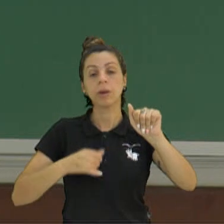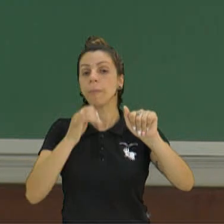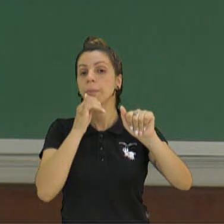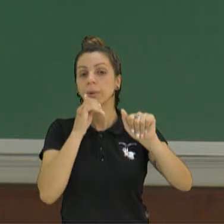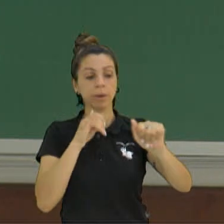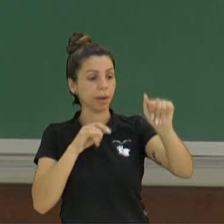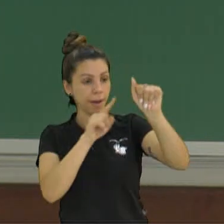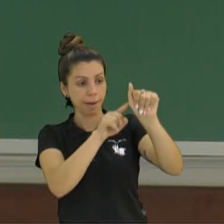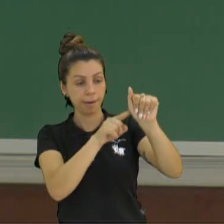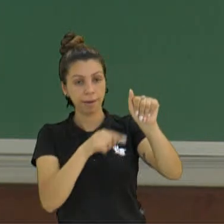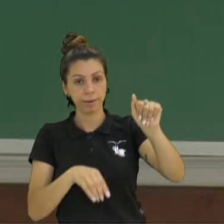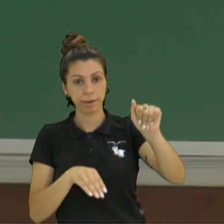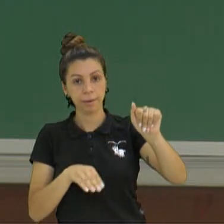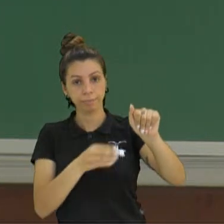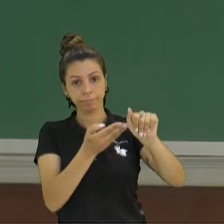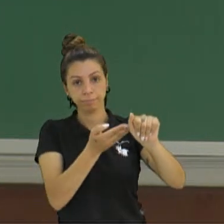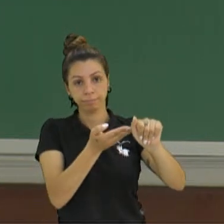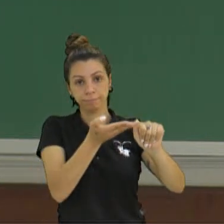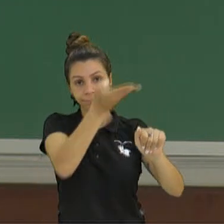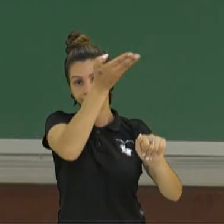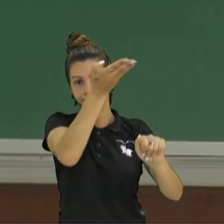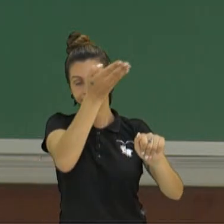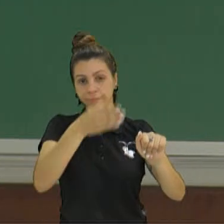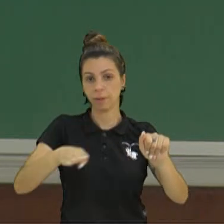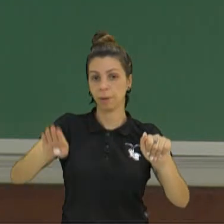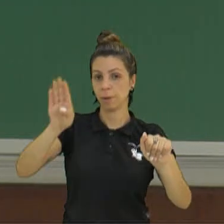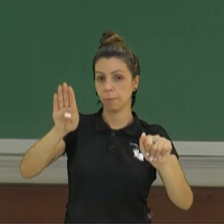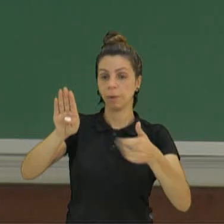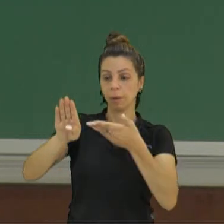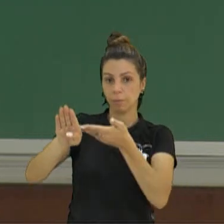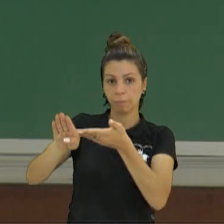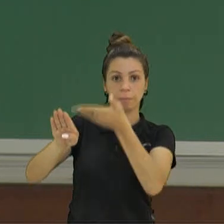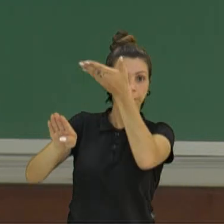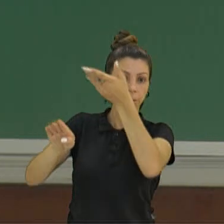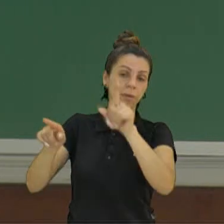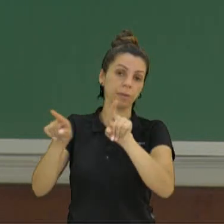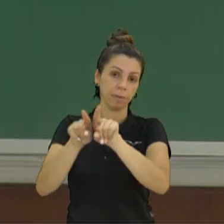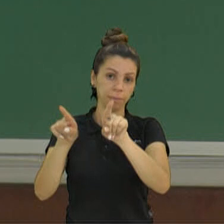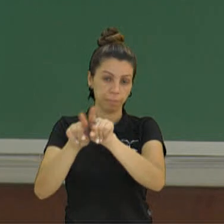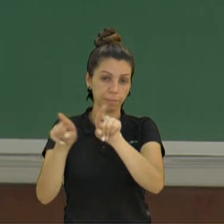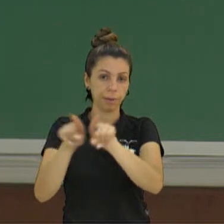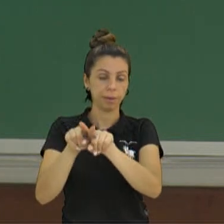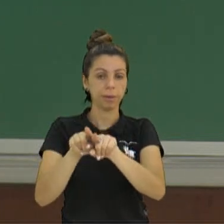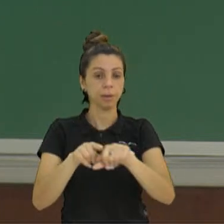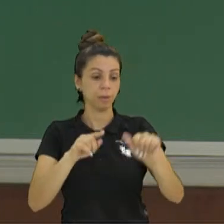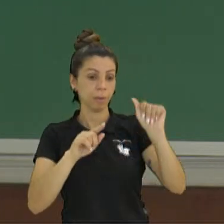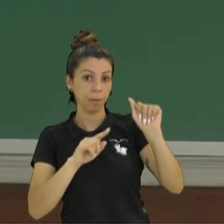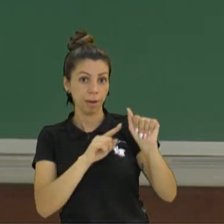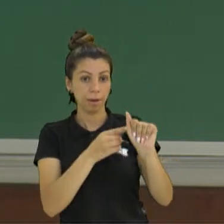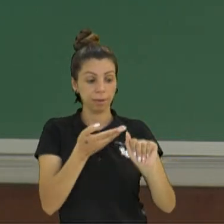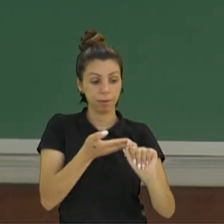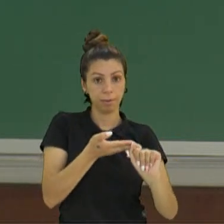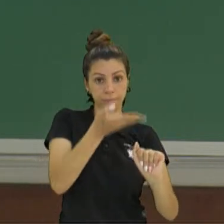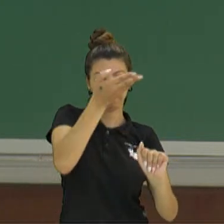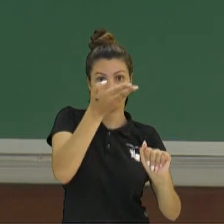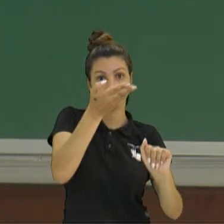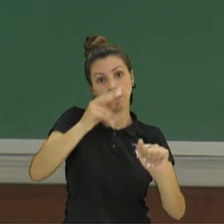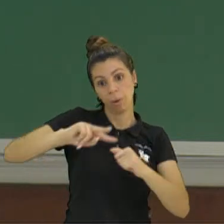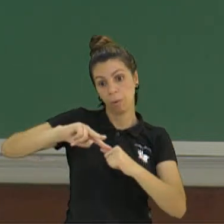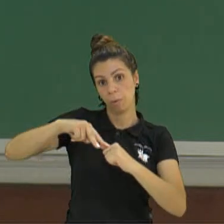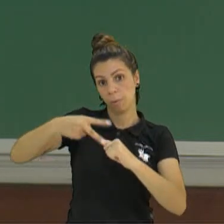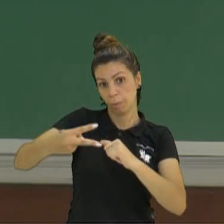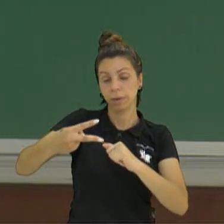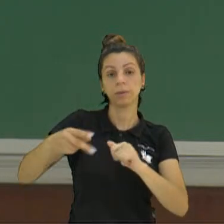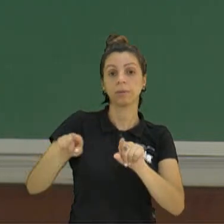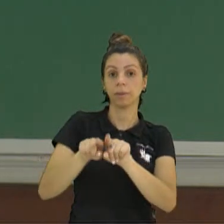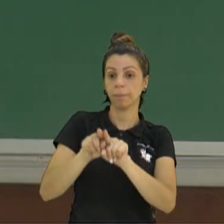aumentando e ocasiona o aumento de B, tá? Ou seja, se o A aumentando ocasiona o aumento de B,